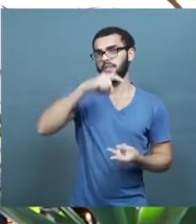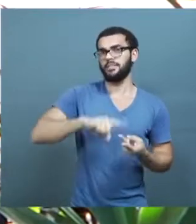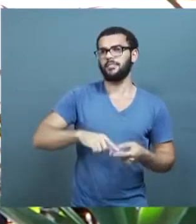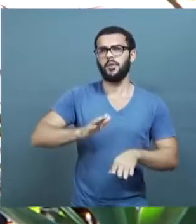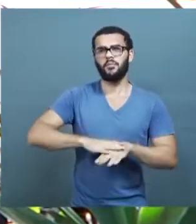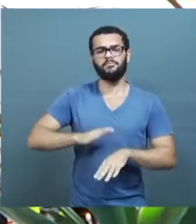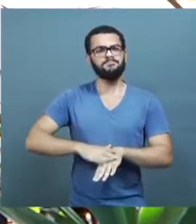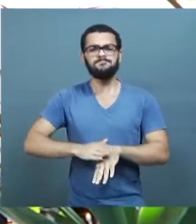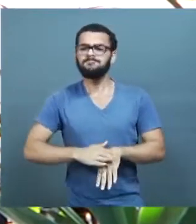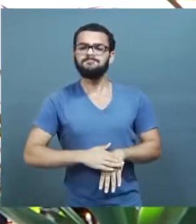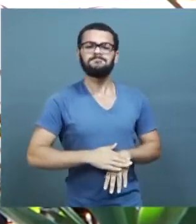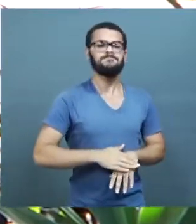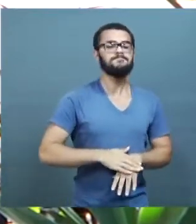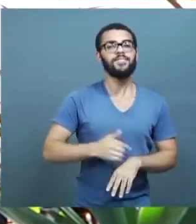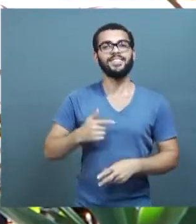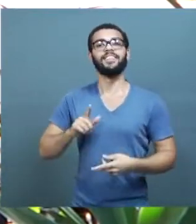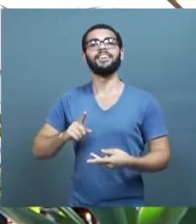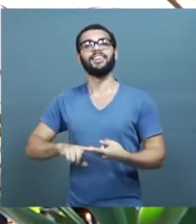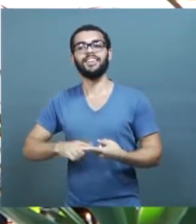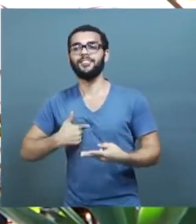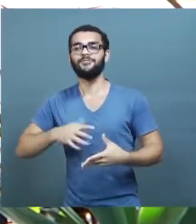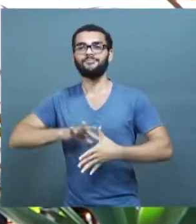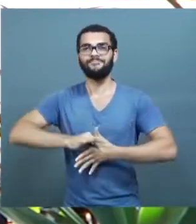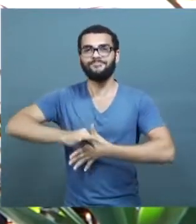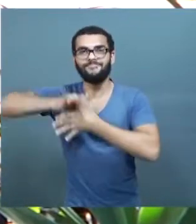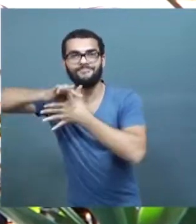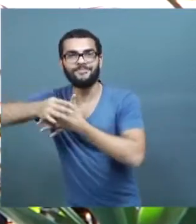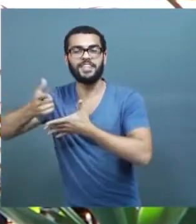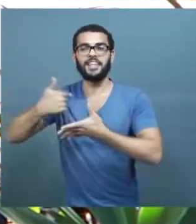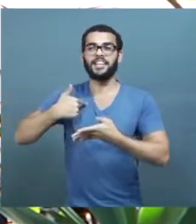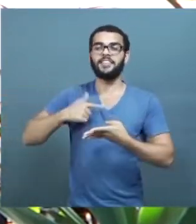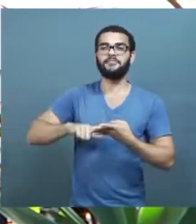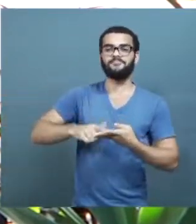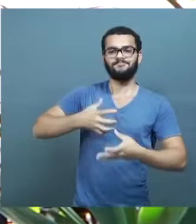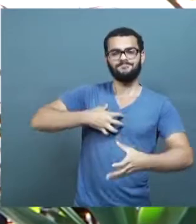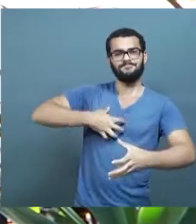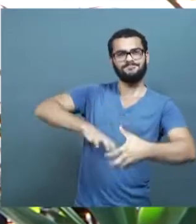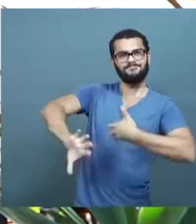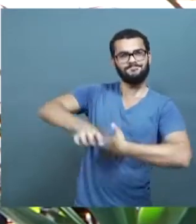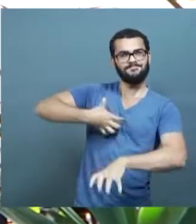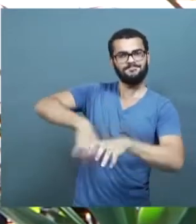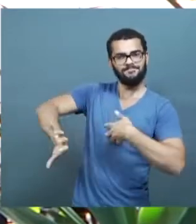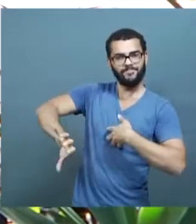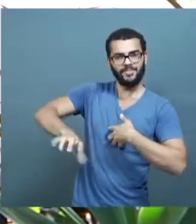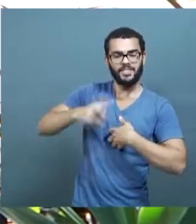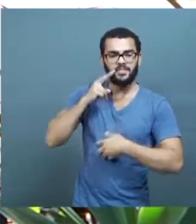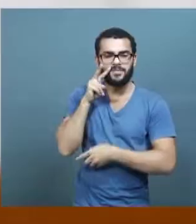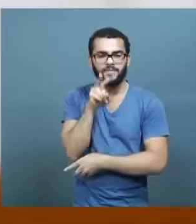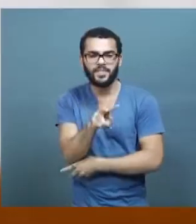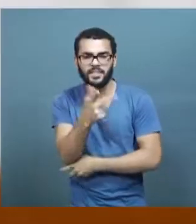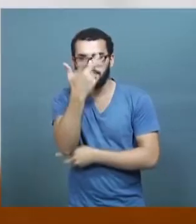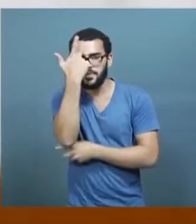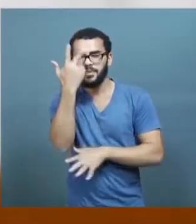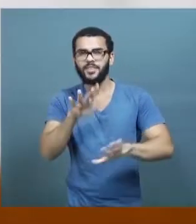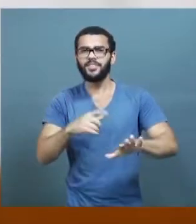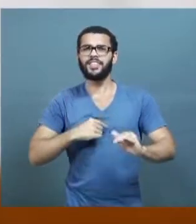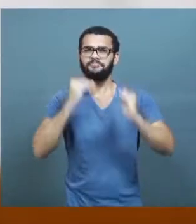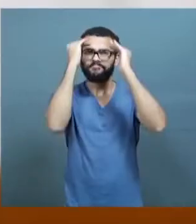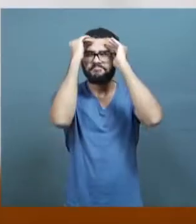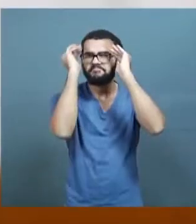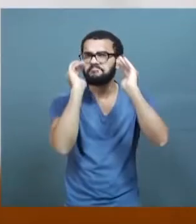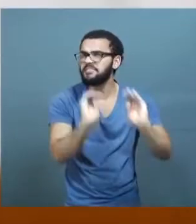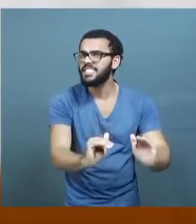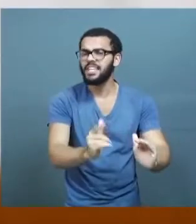proatividade, a saber liderar mais. Eu aprendi a ter mais empatia, a ser mais empática, a olhar as pessoas com respeito e com